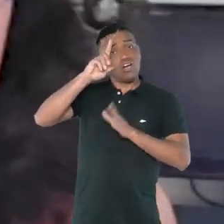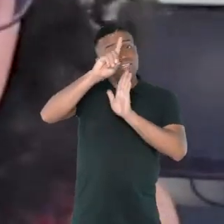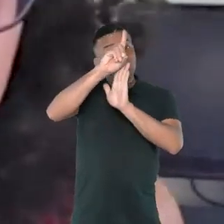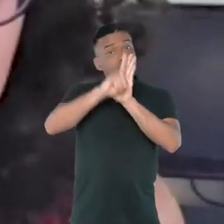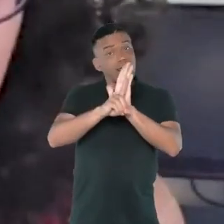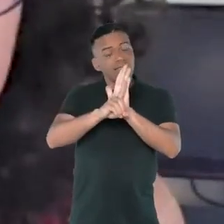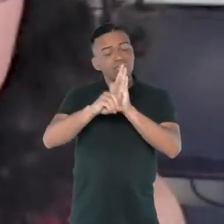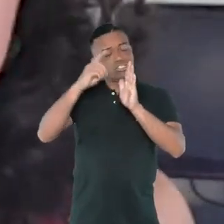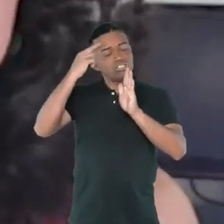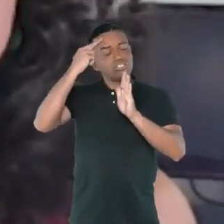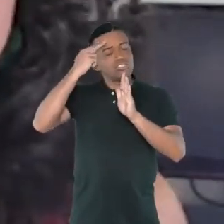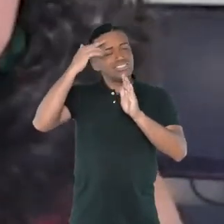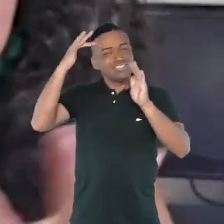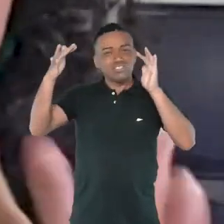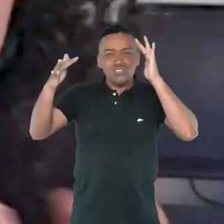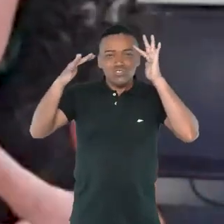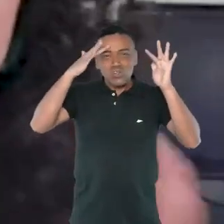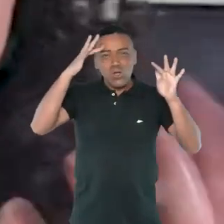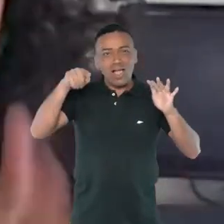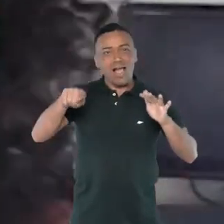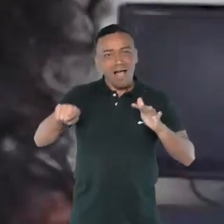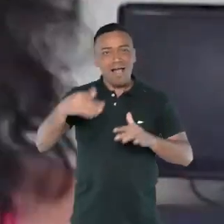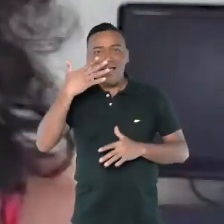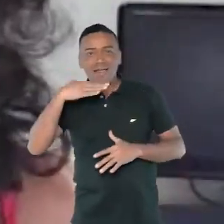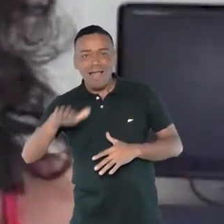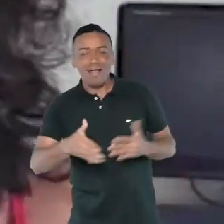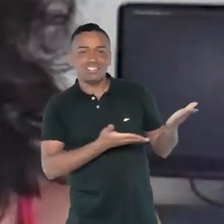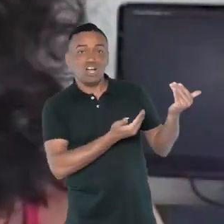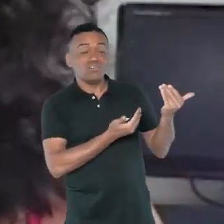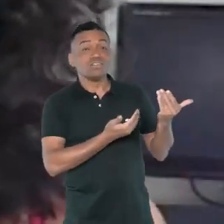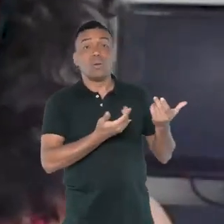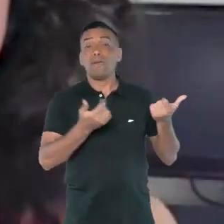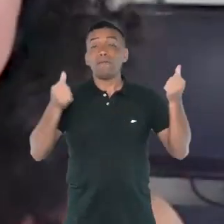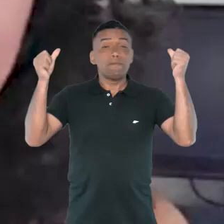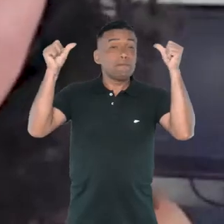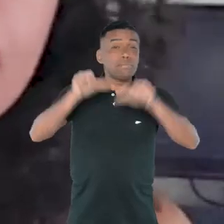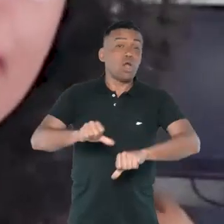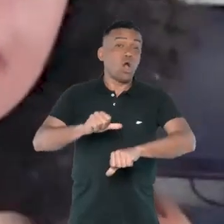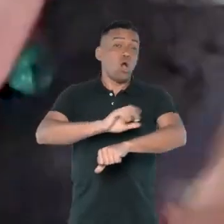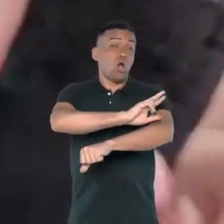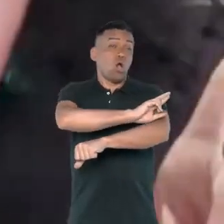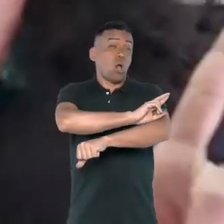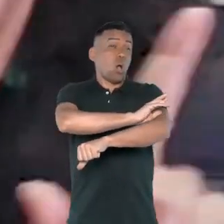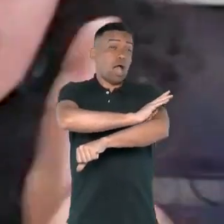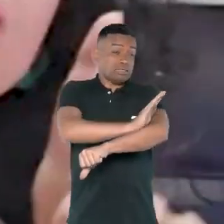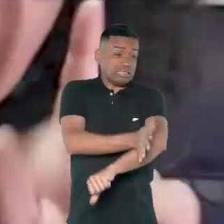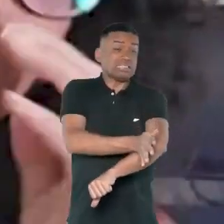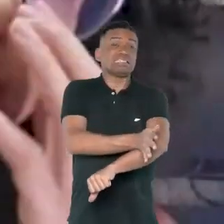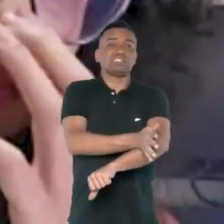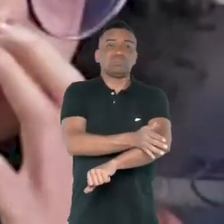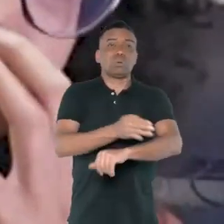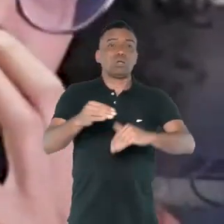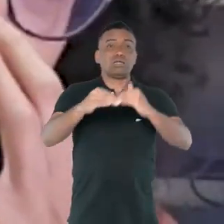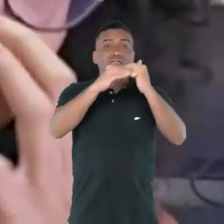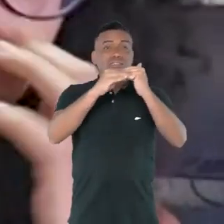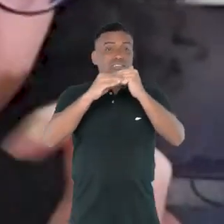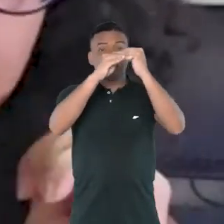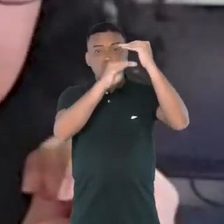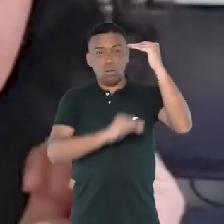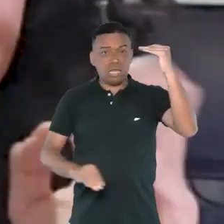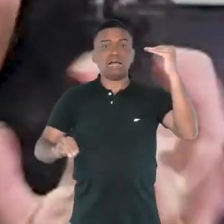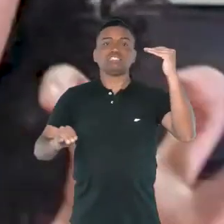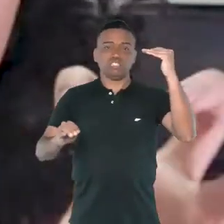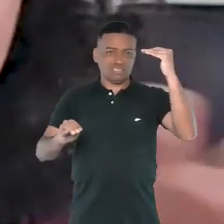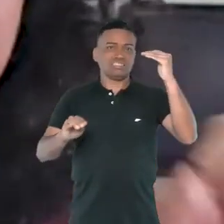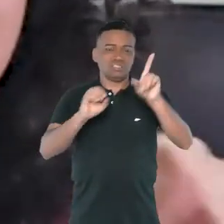se sintam nas histórias e que se sintam também no direito de sonhar. Isso é o que é mais horrível do racismo e das